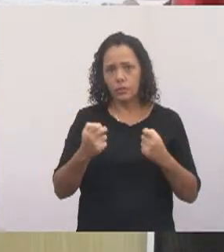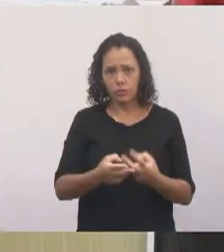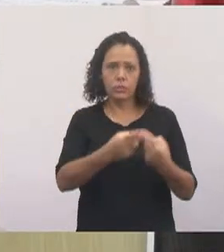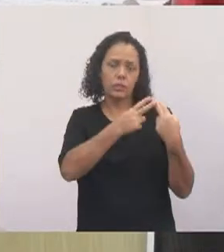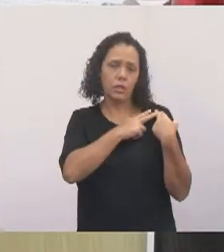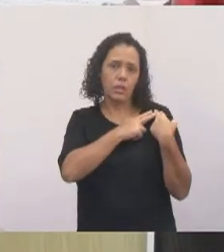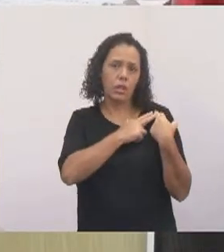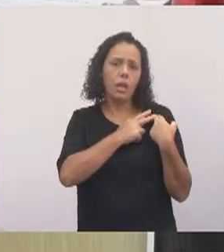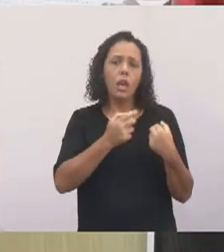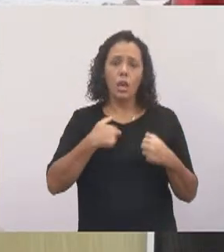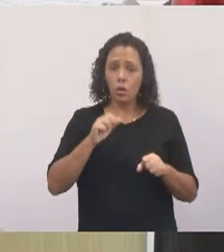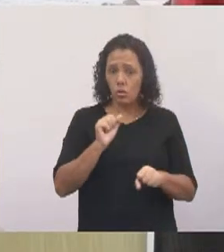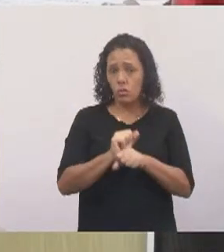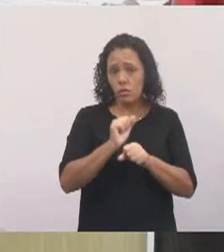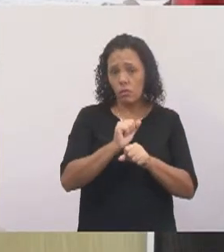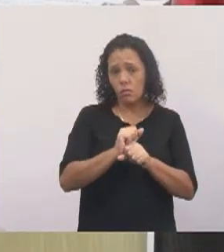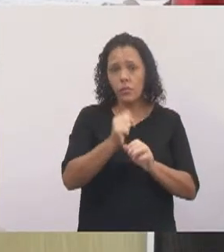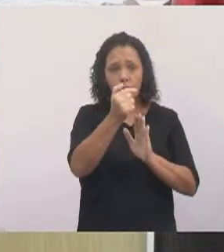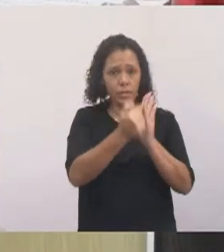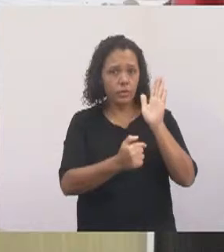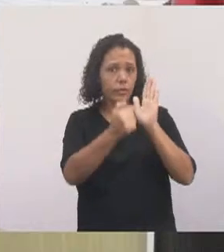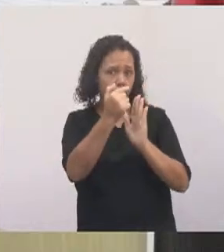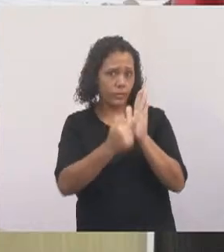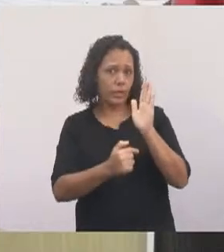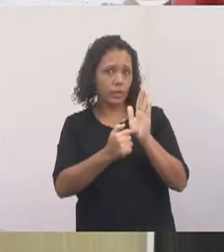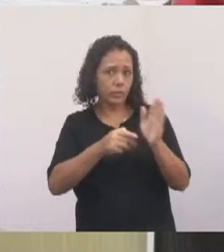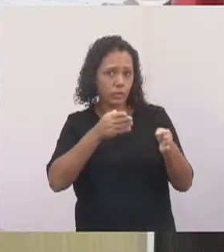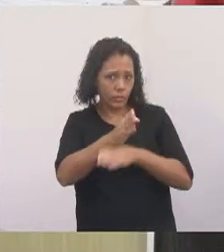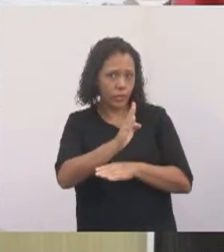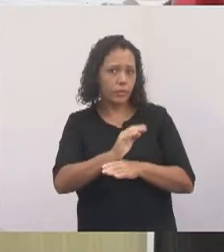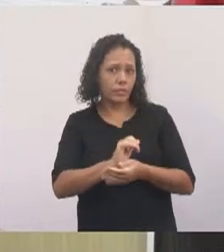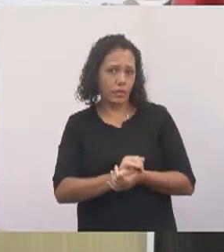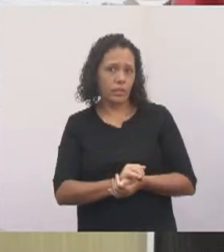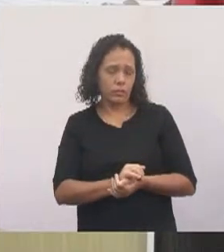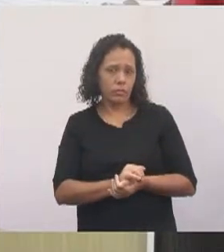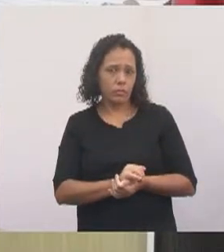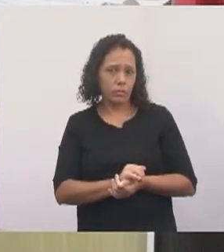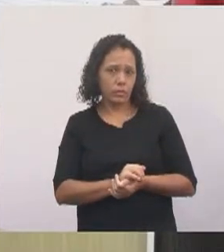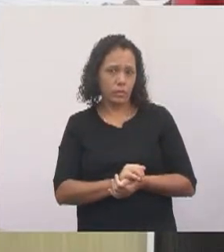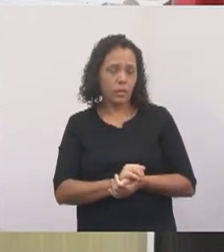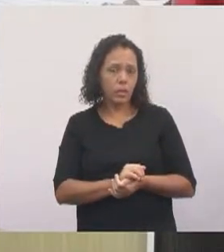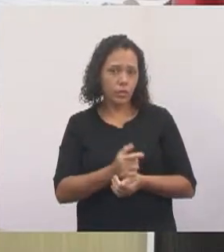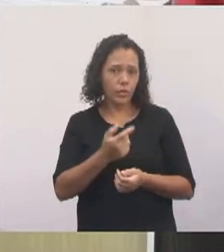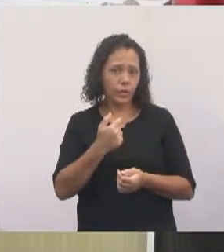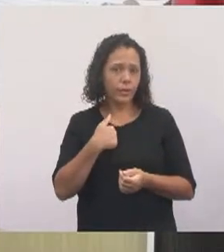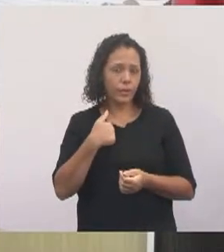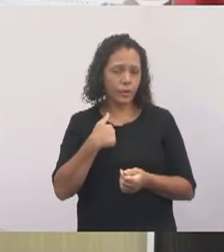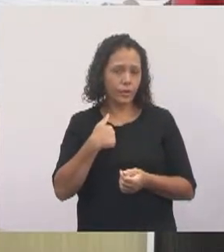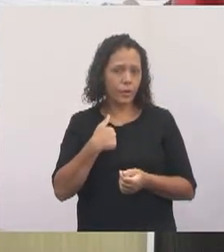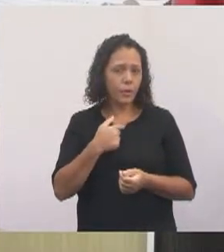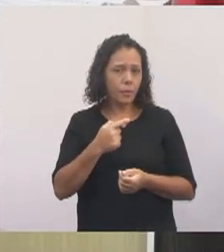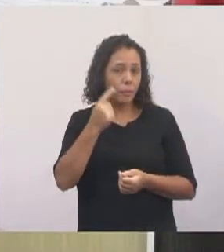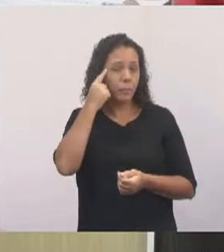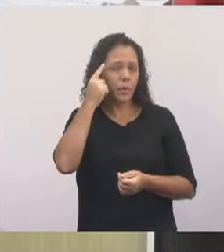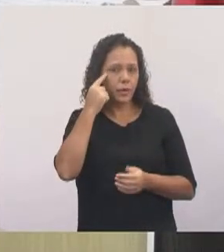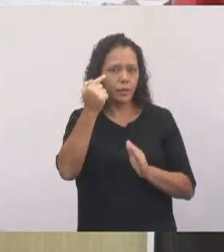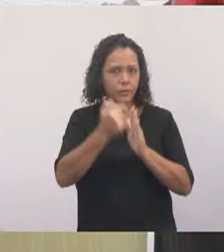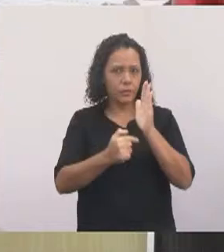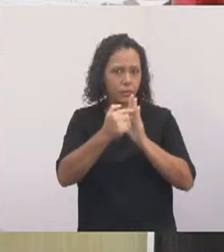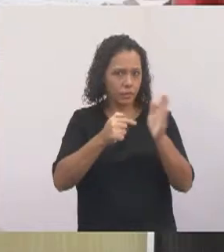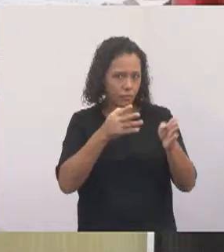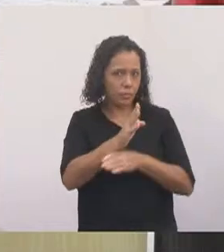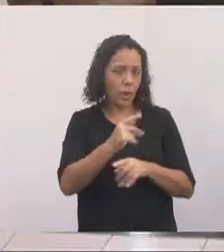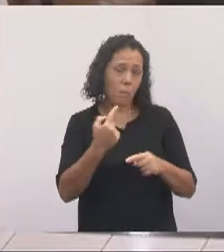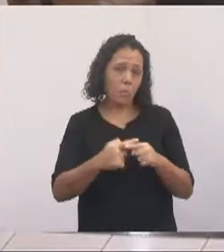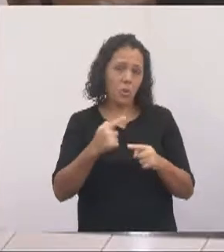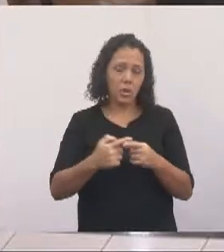esse veto ser aprovado. Pelas contas que eu fiz aqui, eu nem vou estranhar se aprovarem o veto na altura que está a temperatura aqui dentro, entendeu?